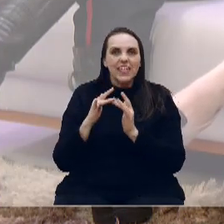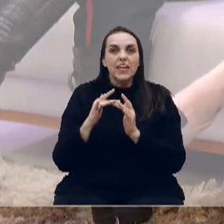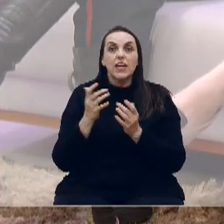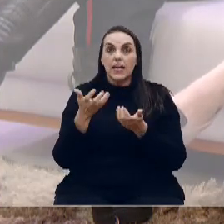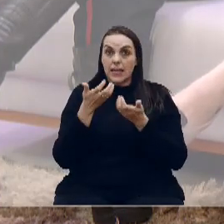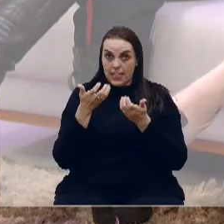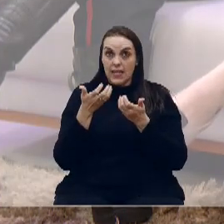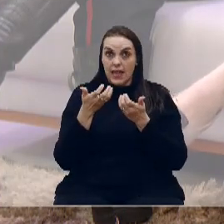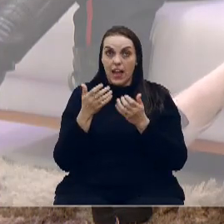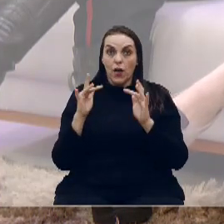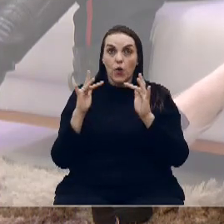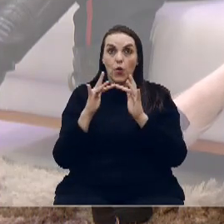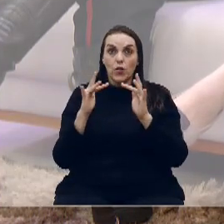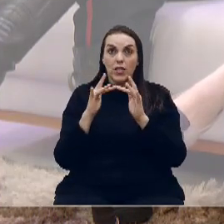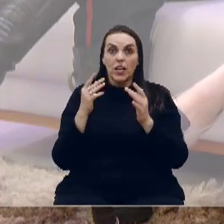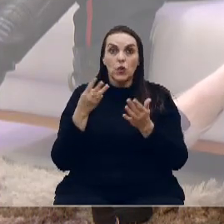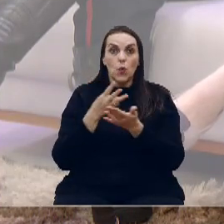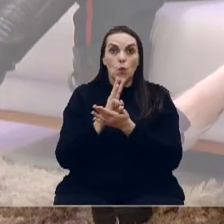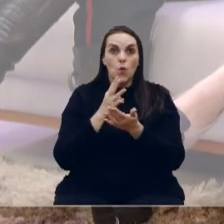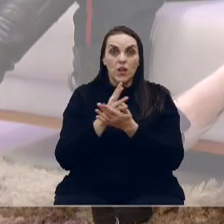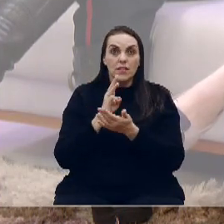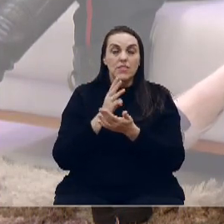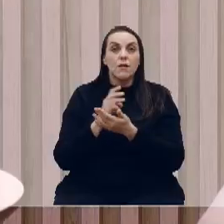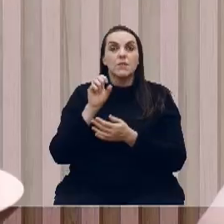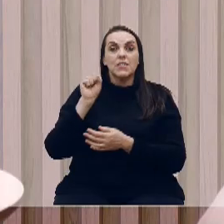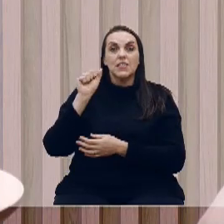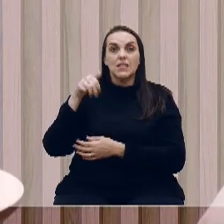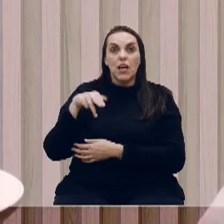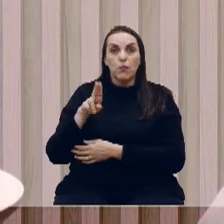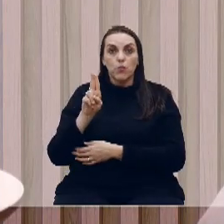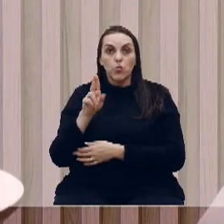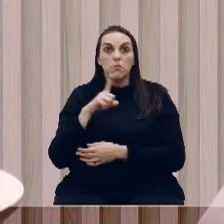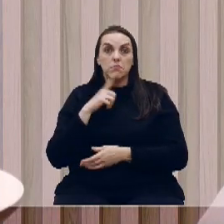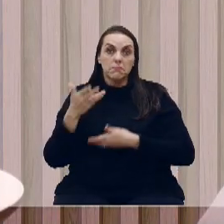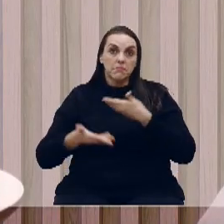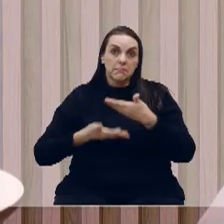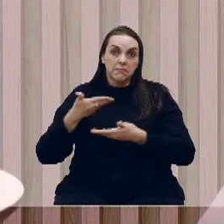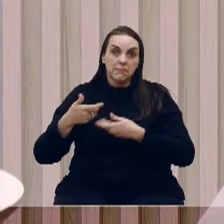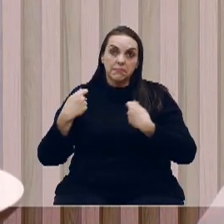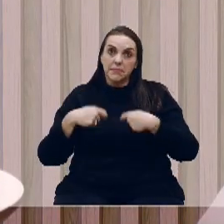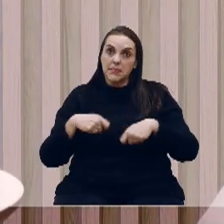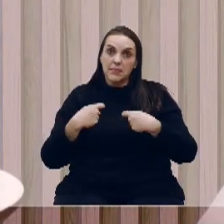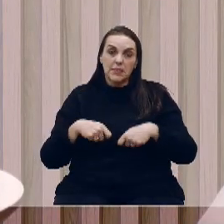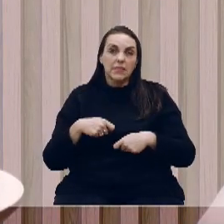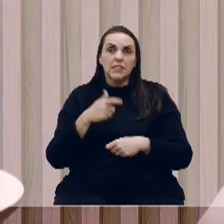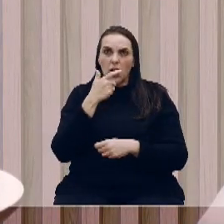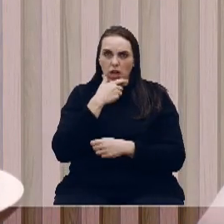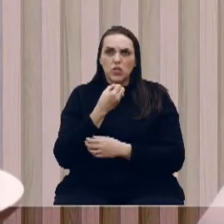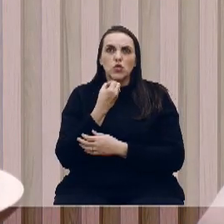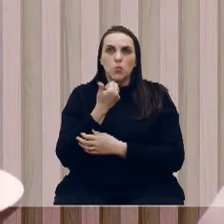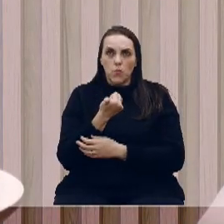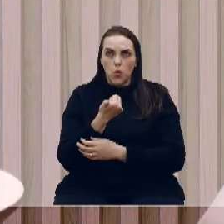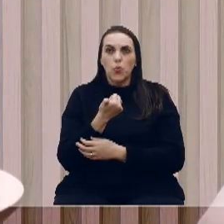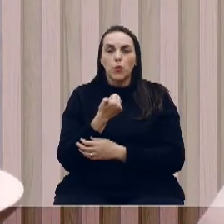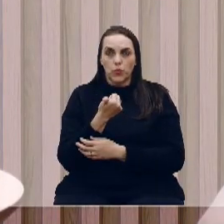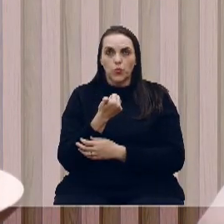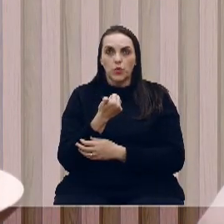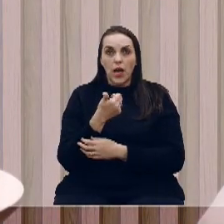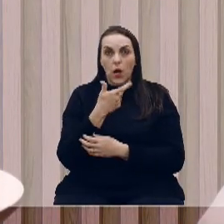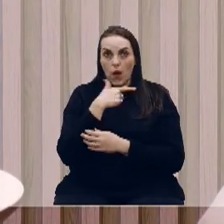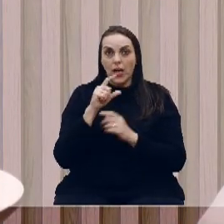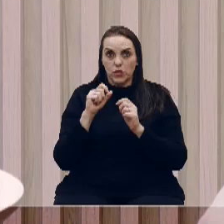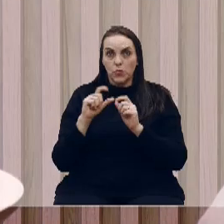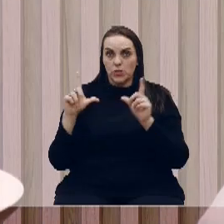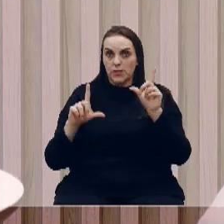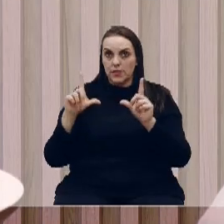deixar o contato do WhatsApp do SAMU, caso as pessoas precisem de atendimento, né, é sempre bom, acho que eu tenho aqui anotado. Isso, eu acho que dá para colocar na